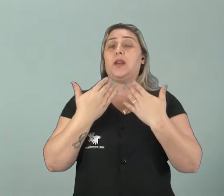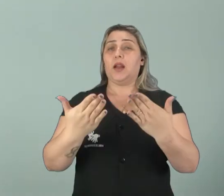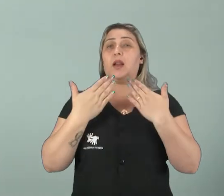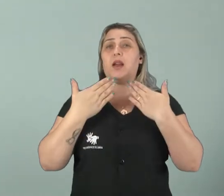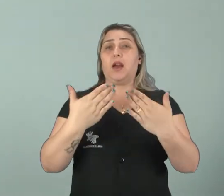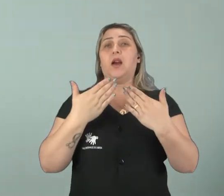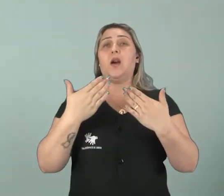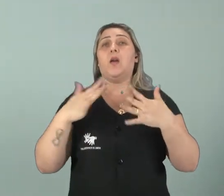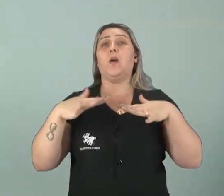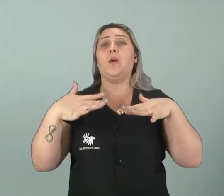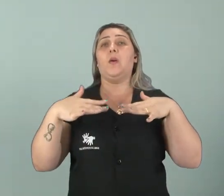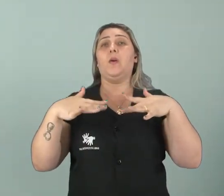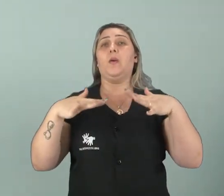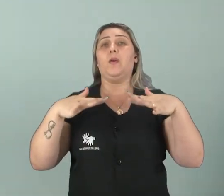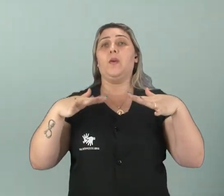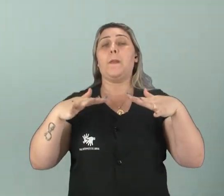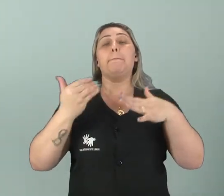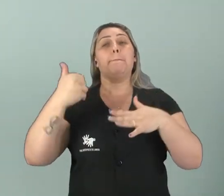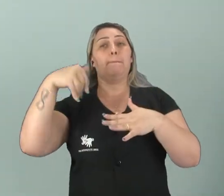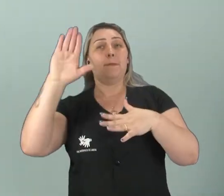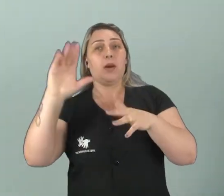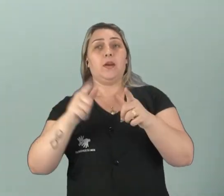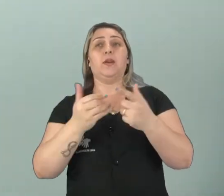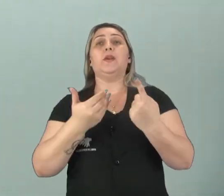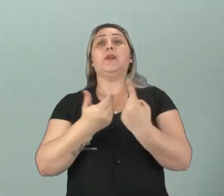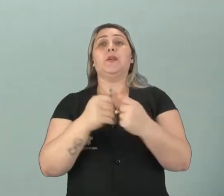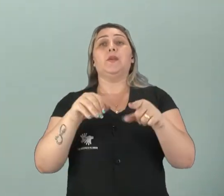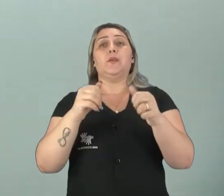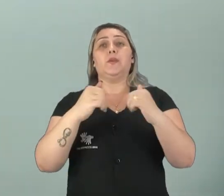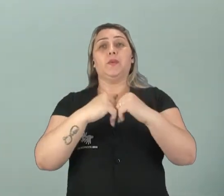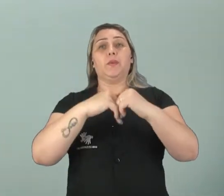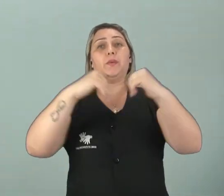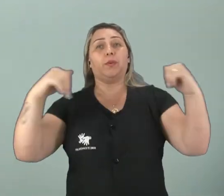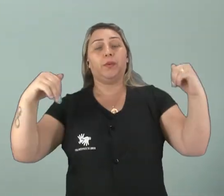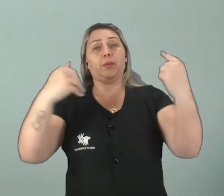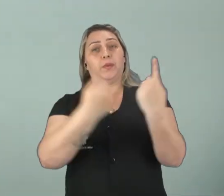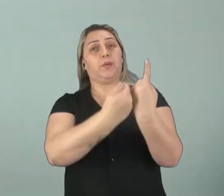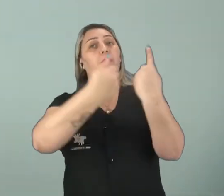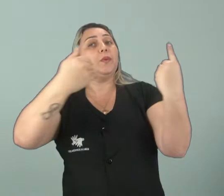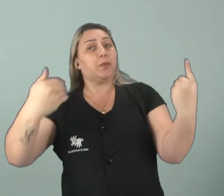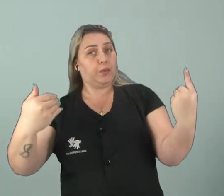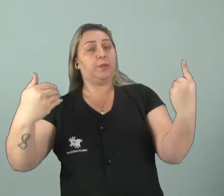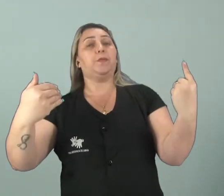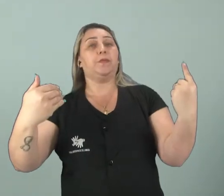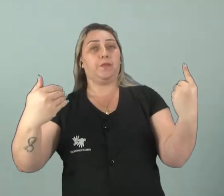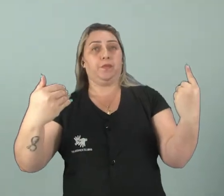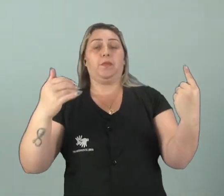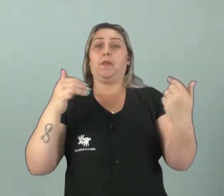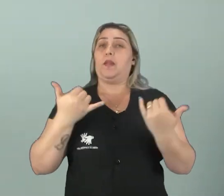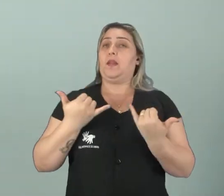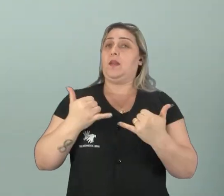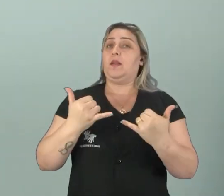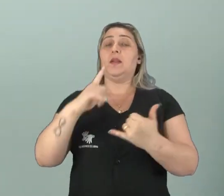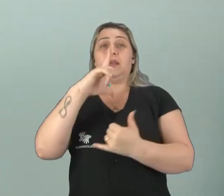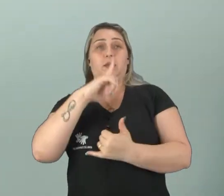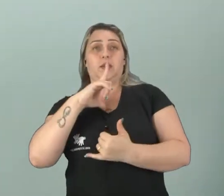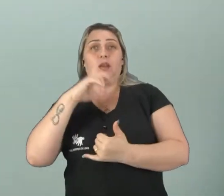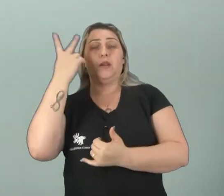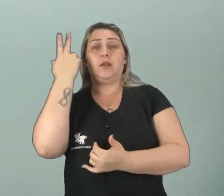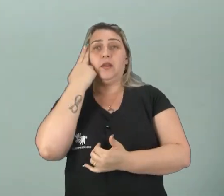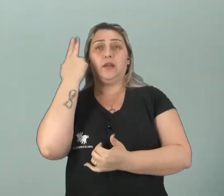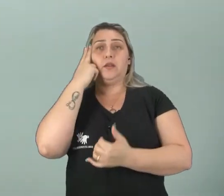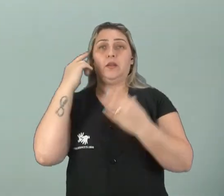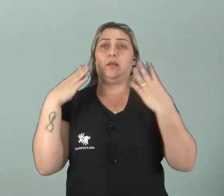vibram mais e cada vez aumenta o espaço ou a distância entre essas moléculazinhas. E essa vibração que existe aí natural